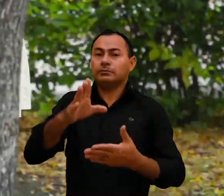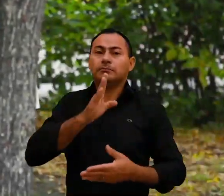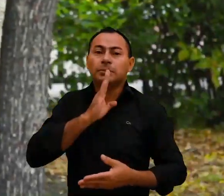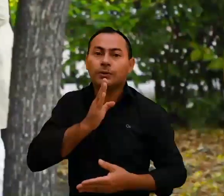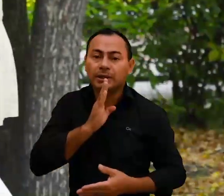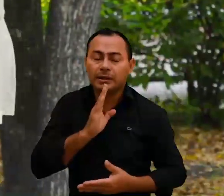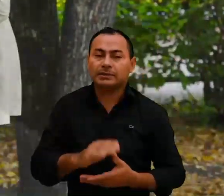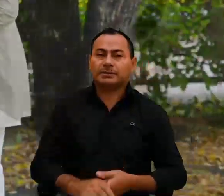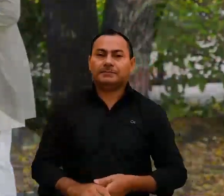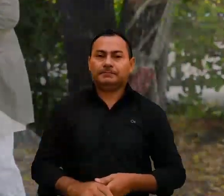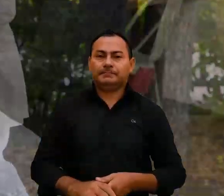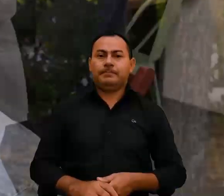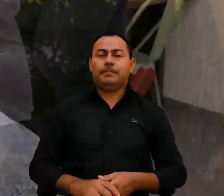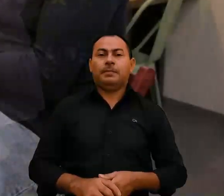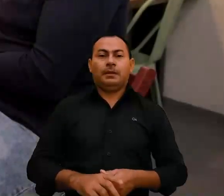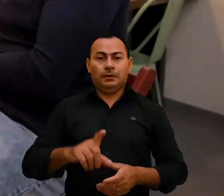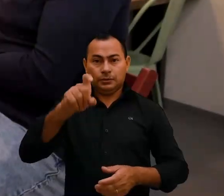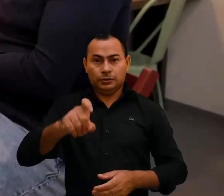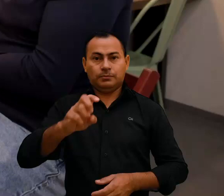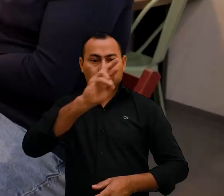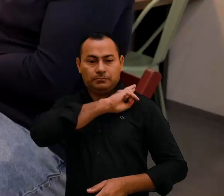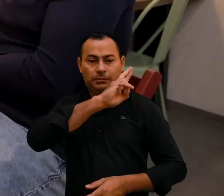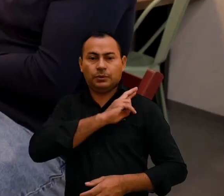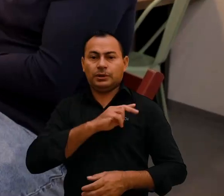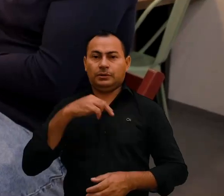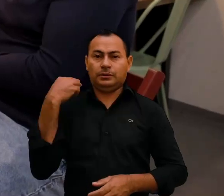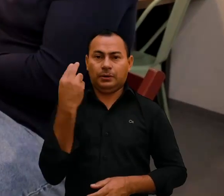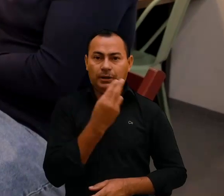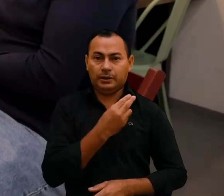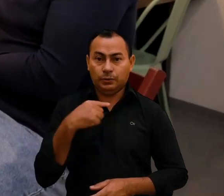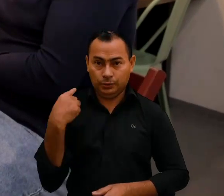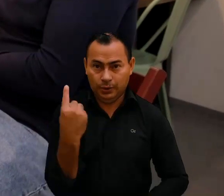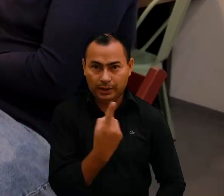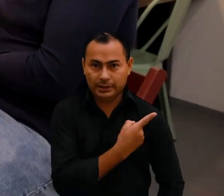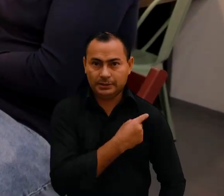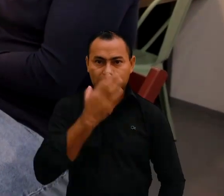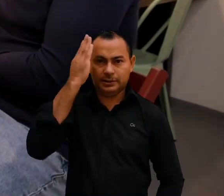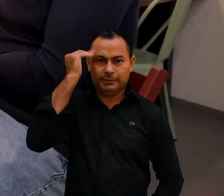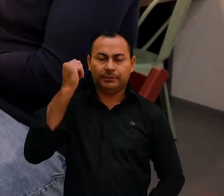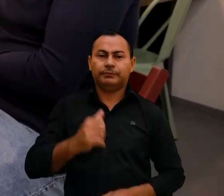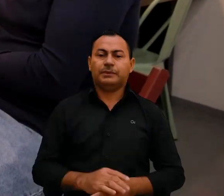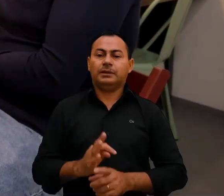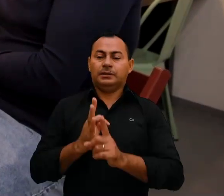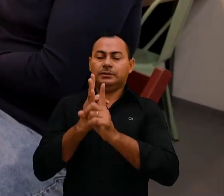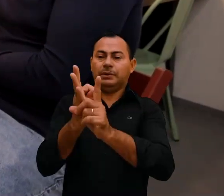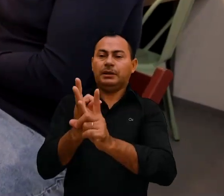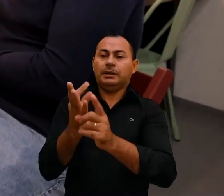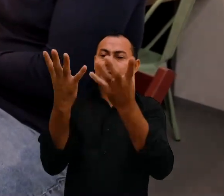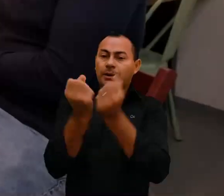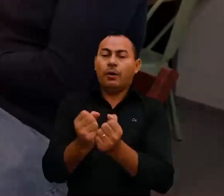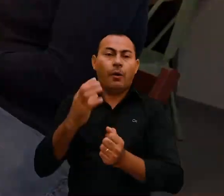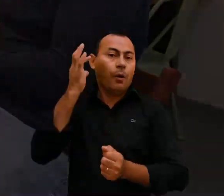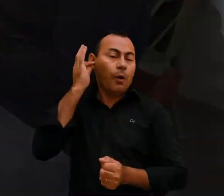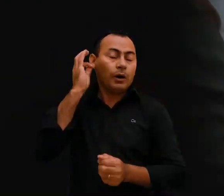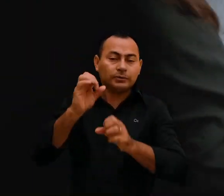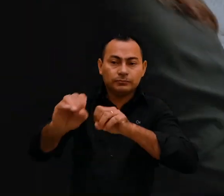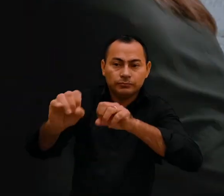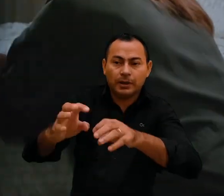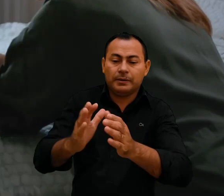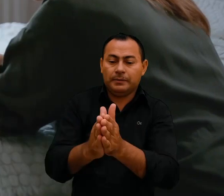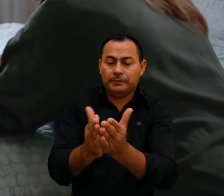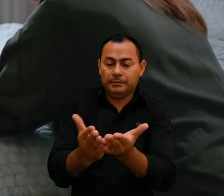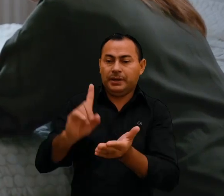ao quanto você conhece somos responsabilizados pelo que sabemos Oi Timóteo receber um ótimo